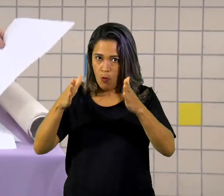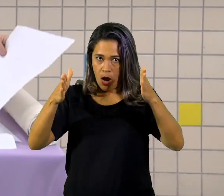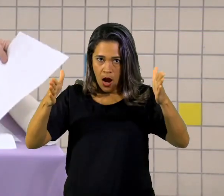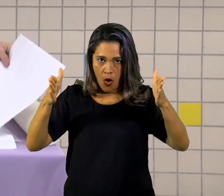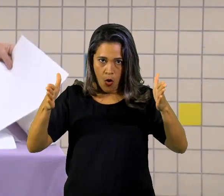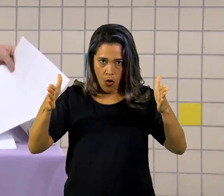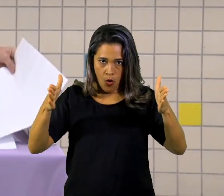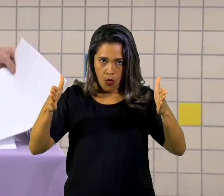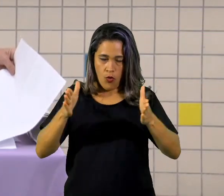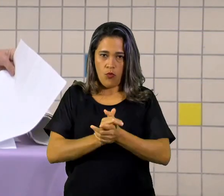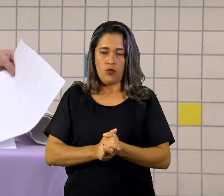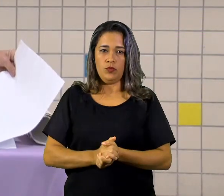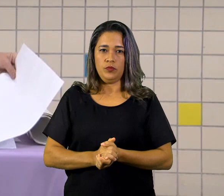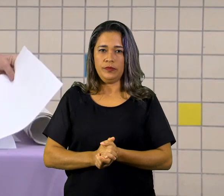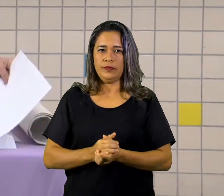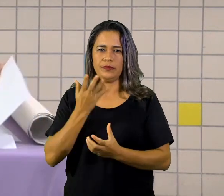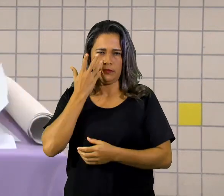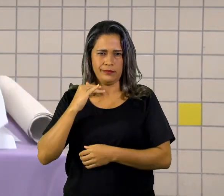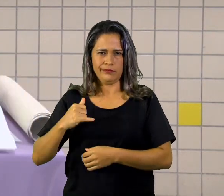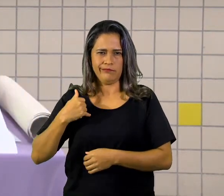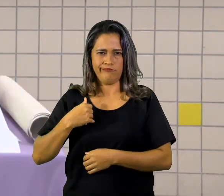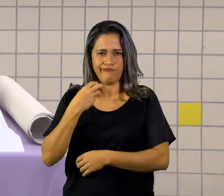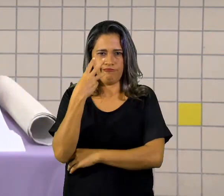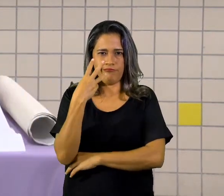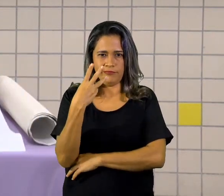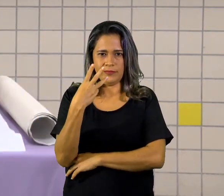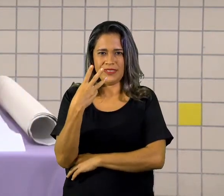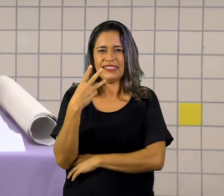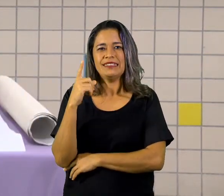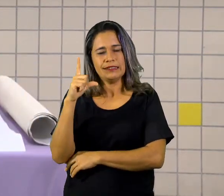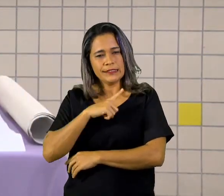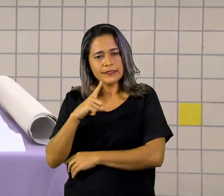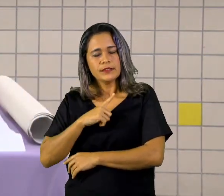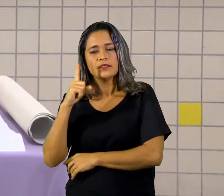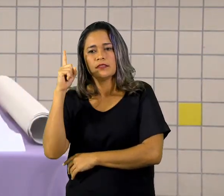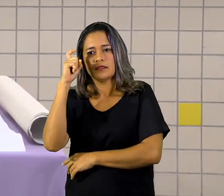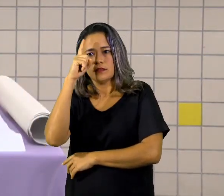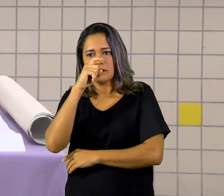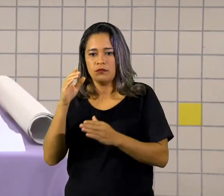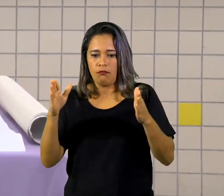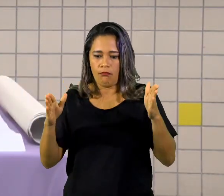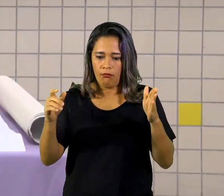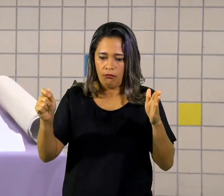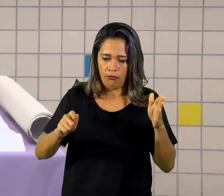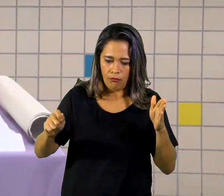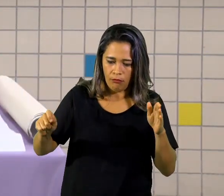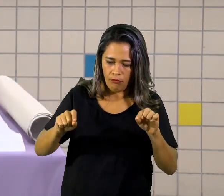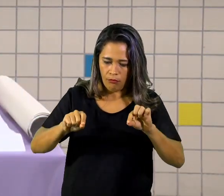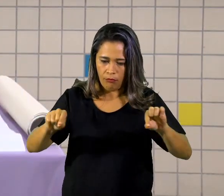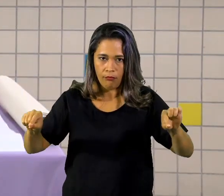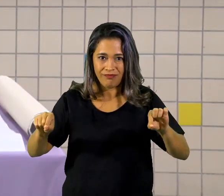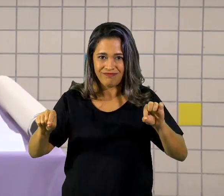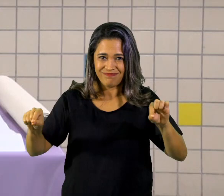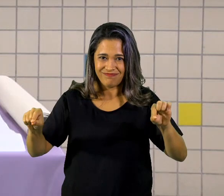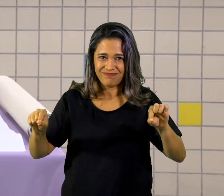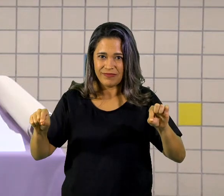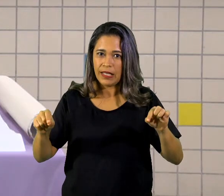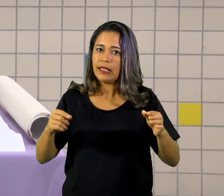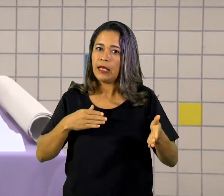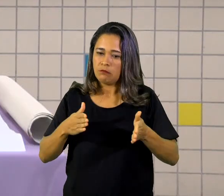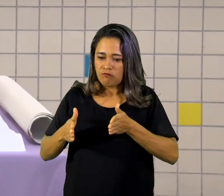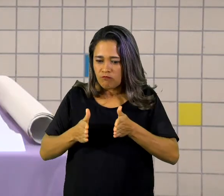a criança dessa idade ainda tem dificuldades em delimitar espaços, elas estão em